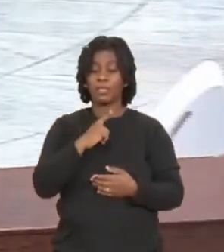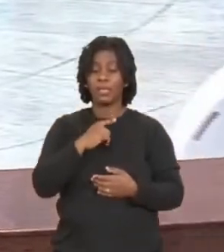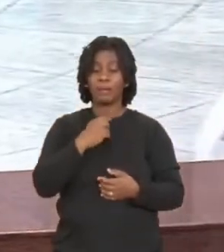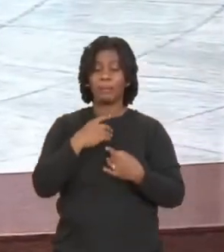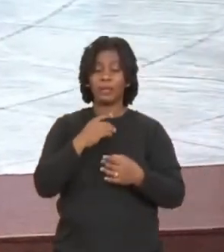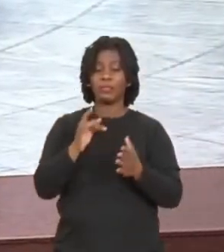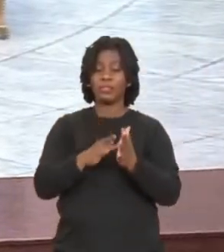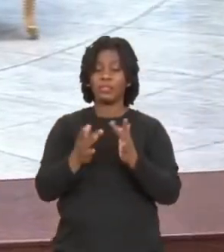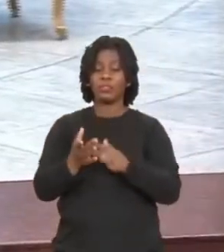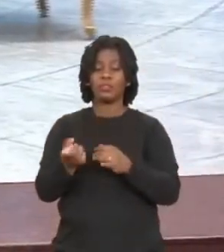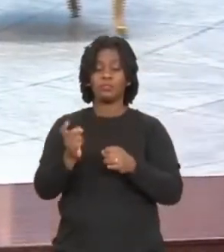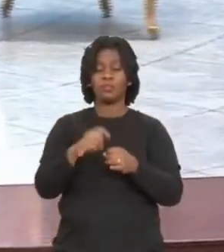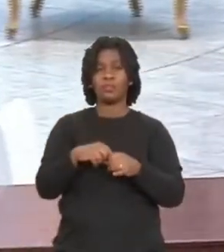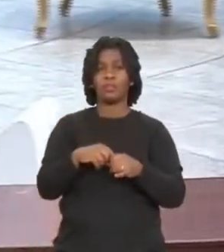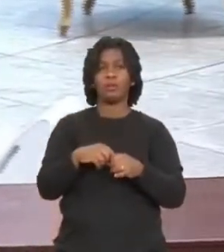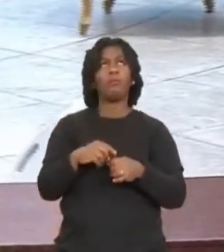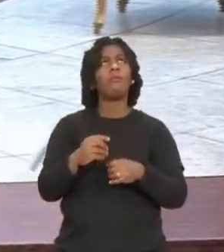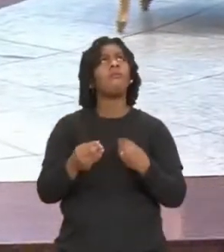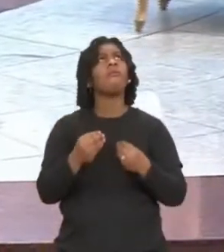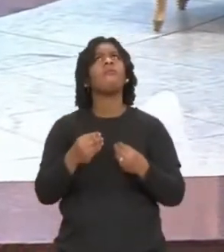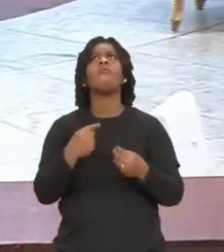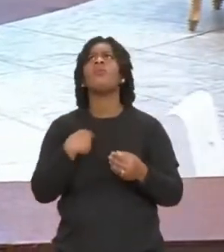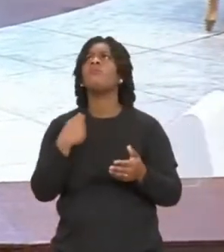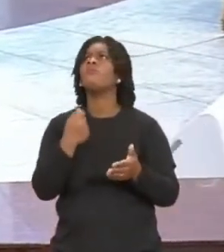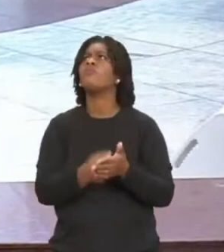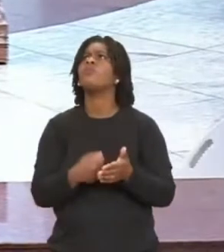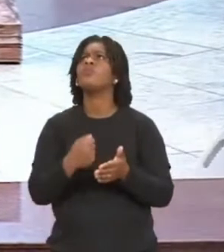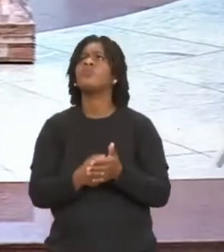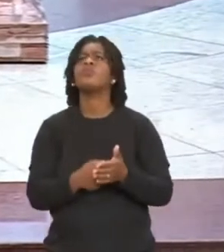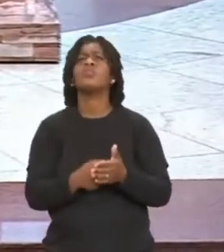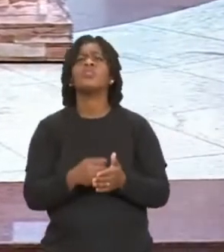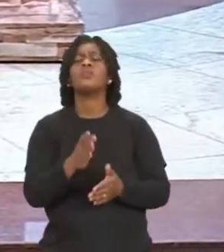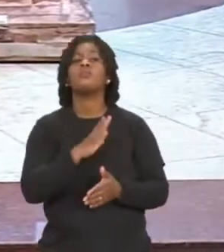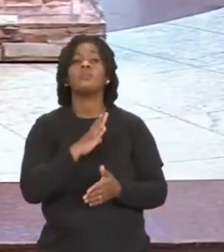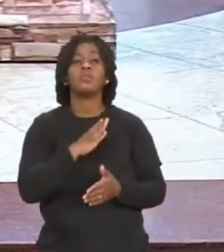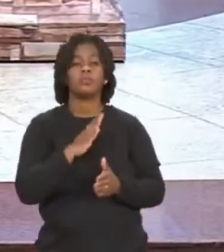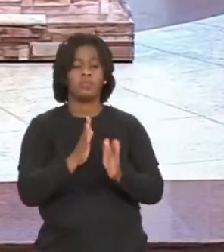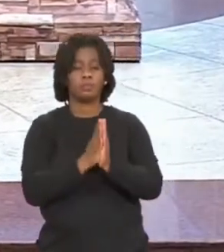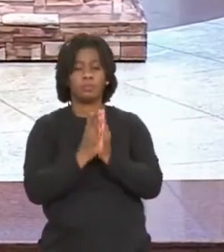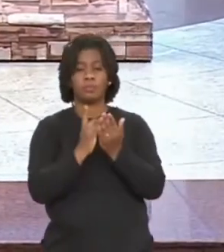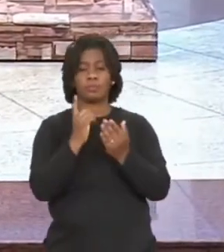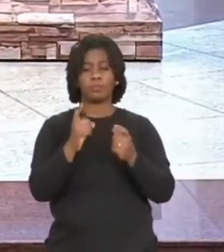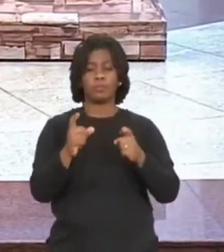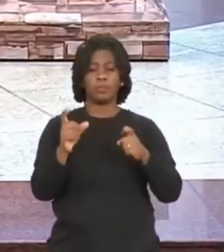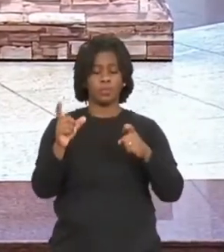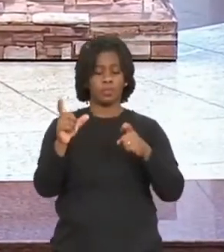Como é que eu tenho que lutar, bispo? Abra aí sua Bíblia em Lucas 15, 8.